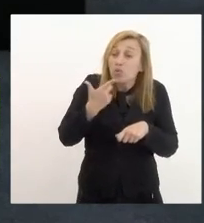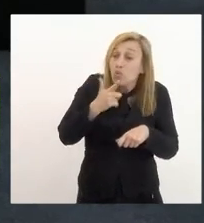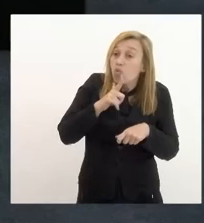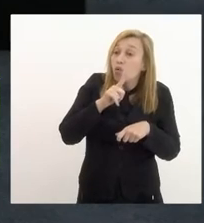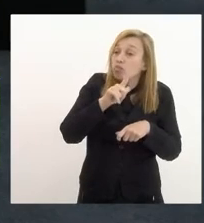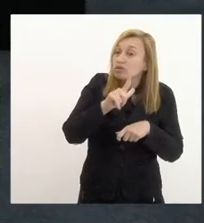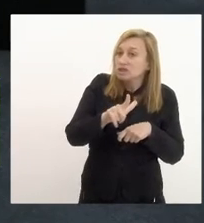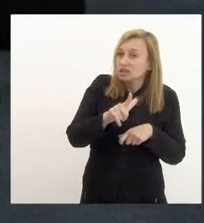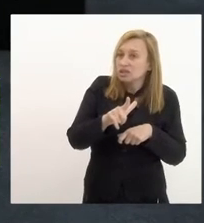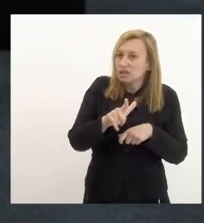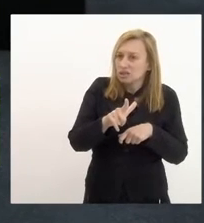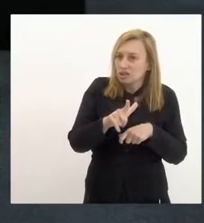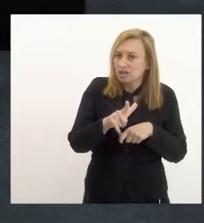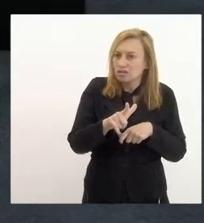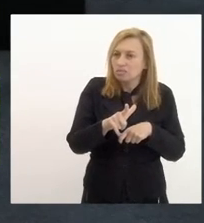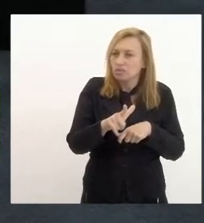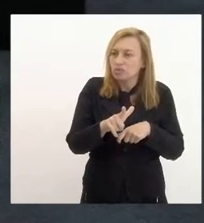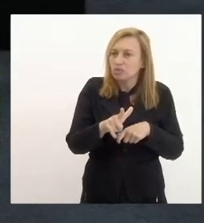conseguirmos